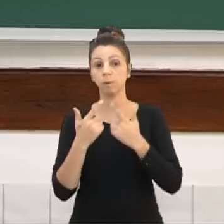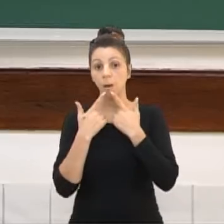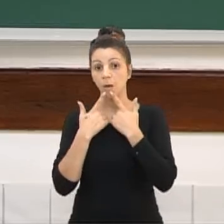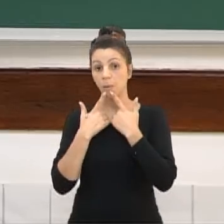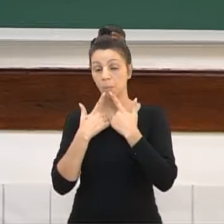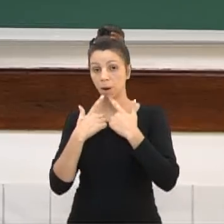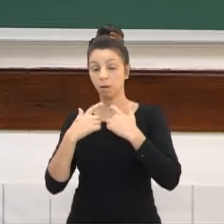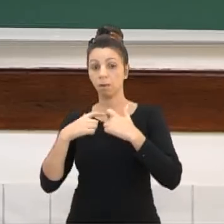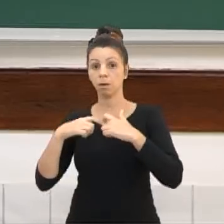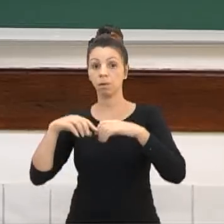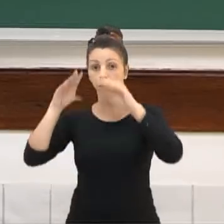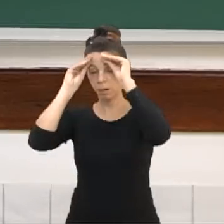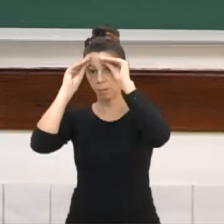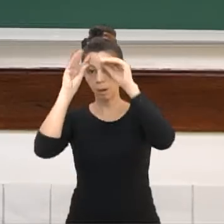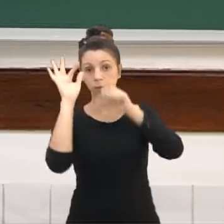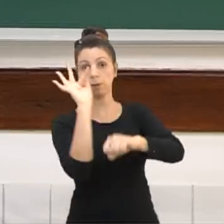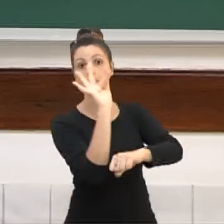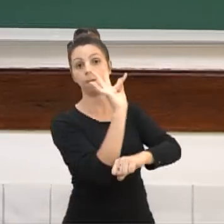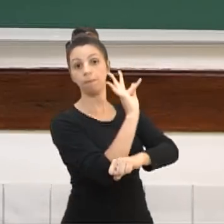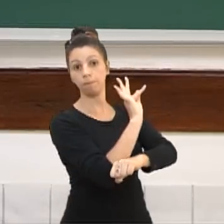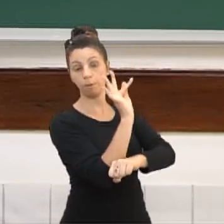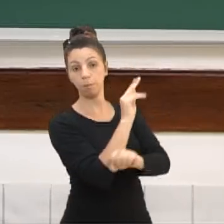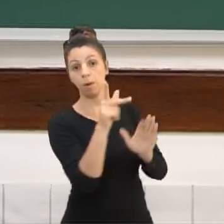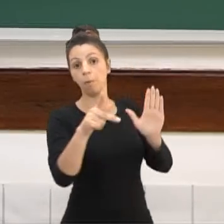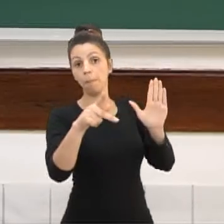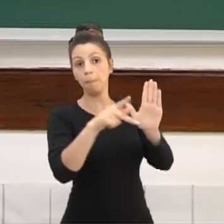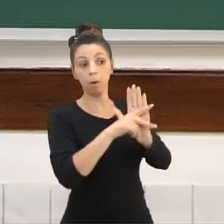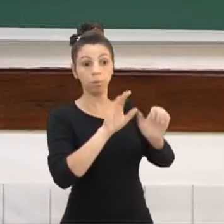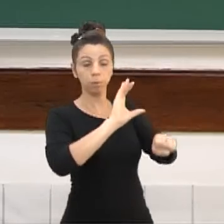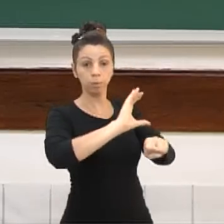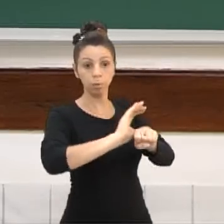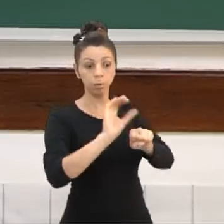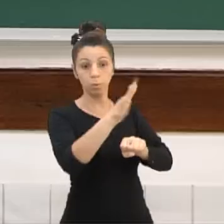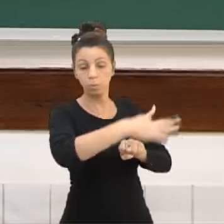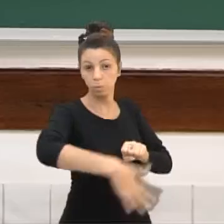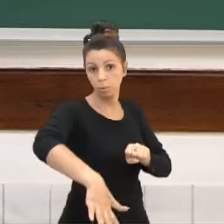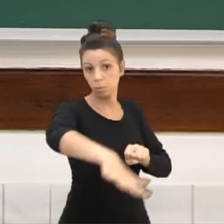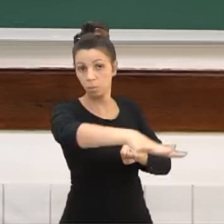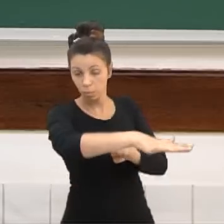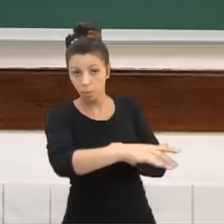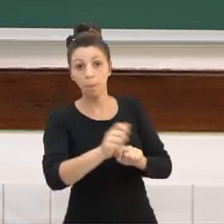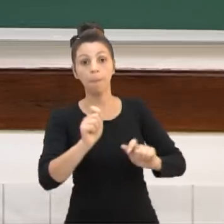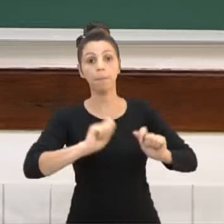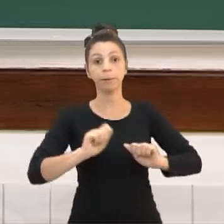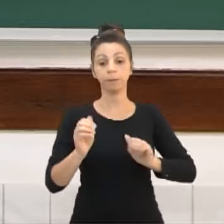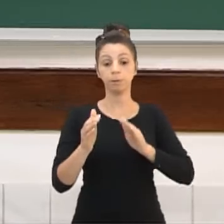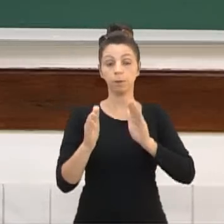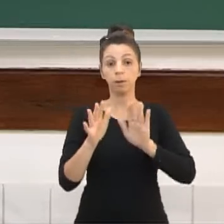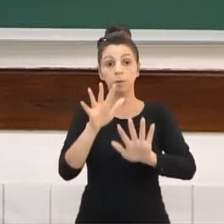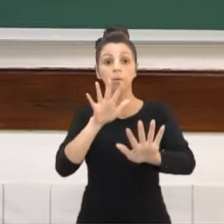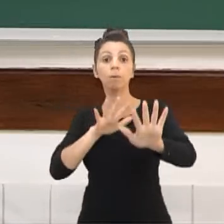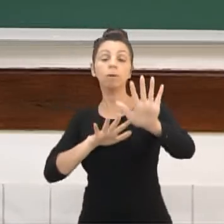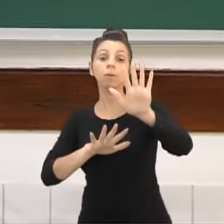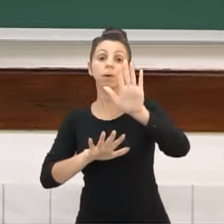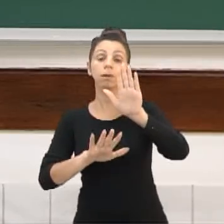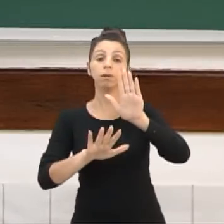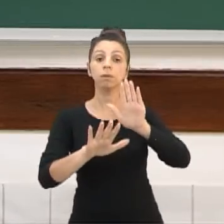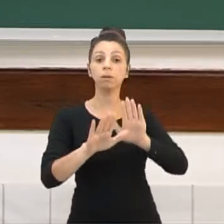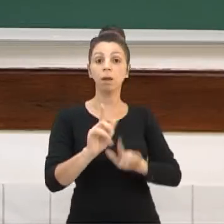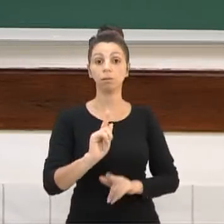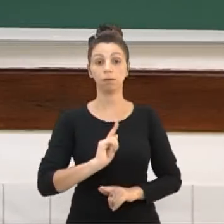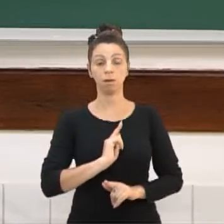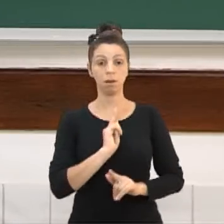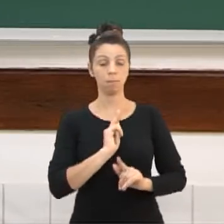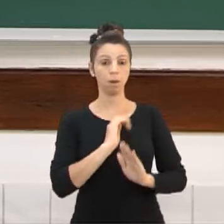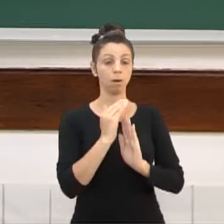mais acadêmica que seja apropriada para esse público, certo? Então, a gente tem que estar tomando cuidado sempre com essa adequação vocabular, que é como